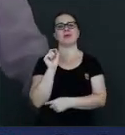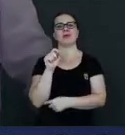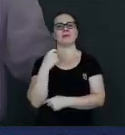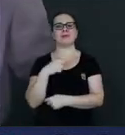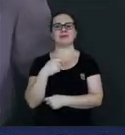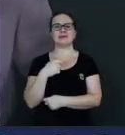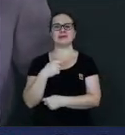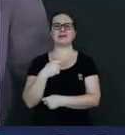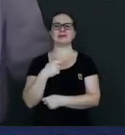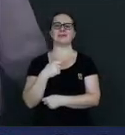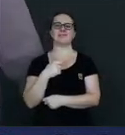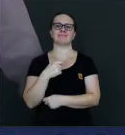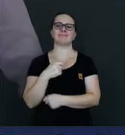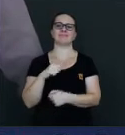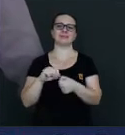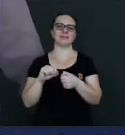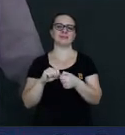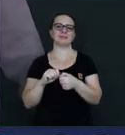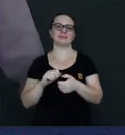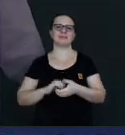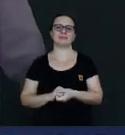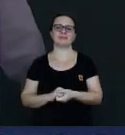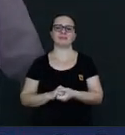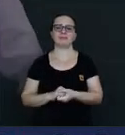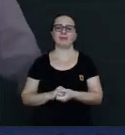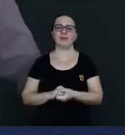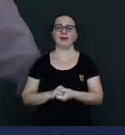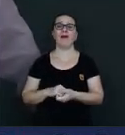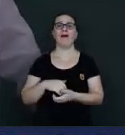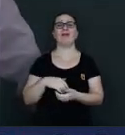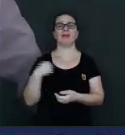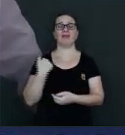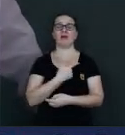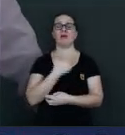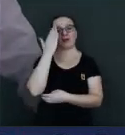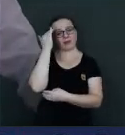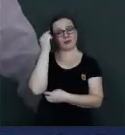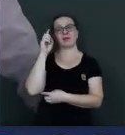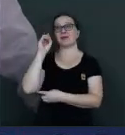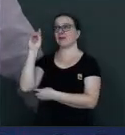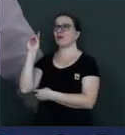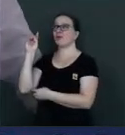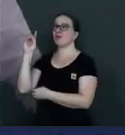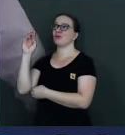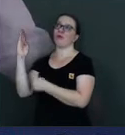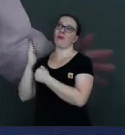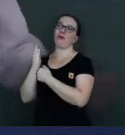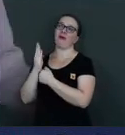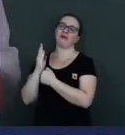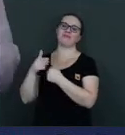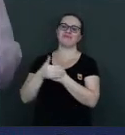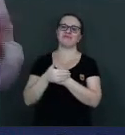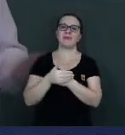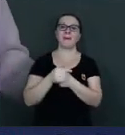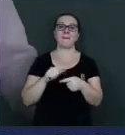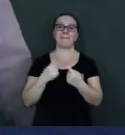Sabemos que Deus nos guarda, mas também devemos tomar nossas precauções. Não é assim que, estando na igreja, nós